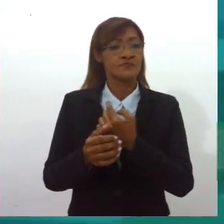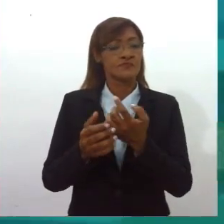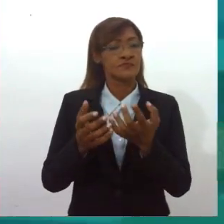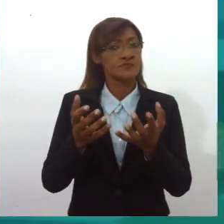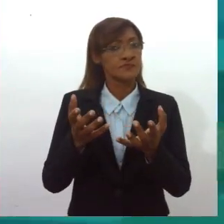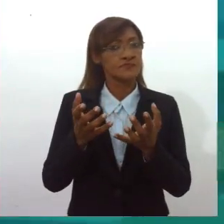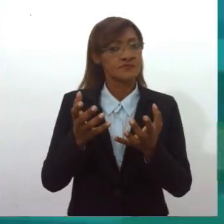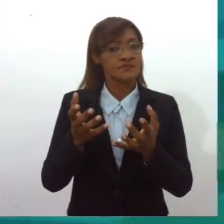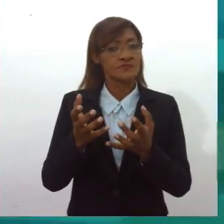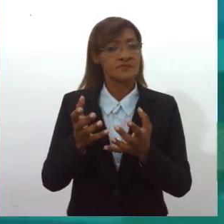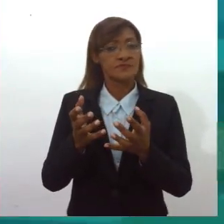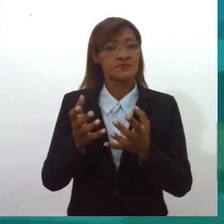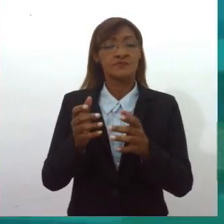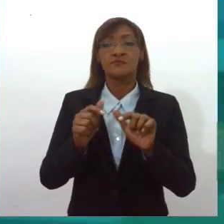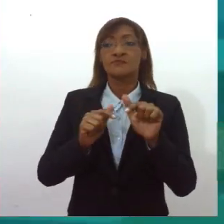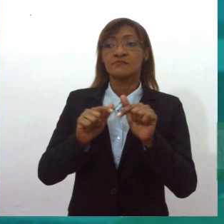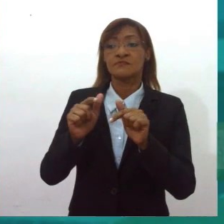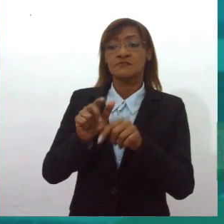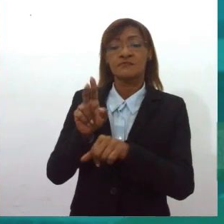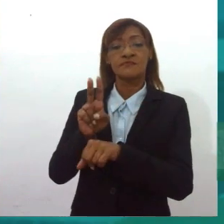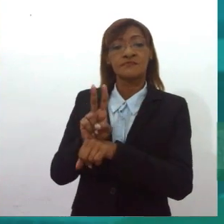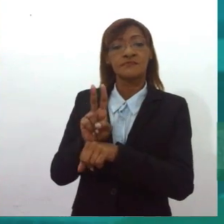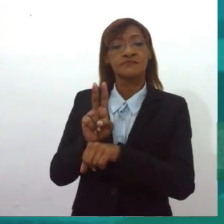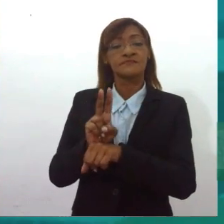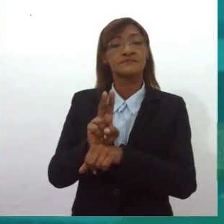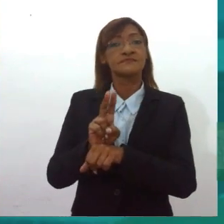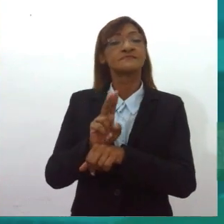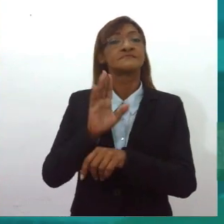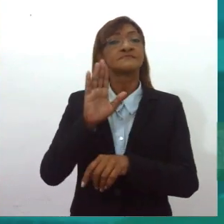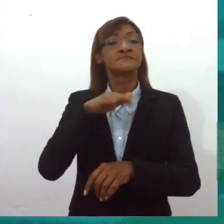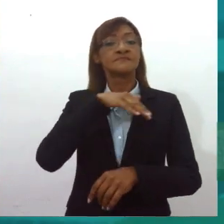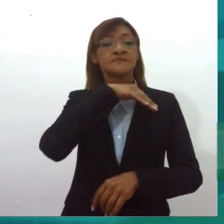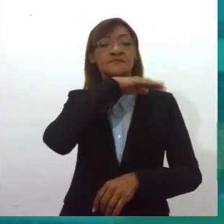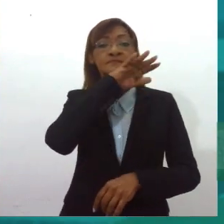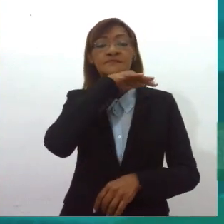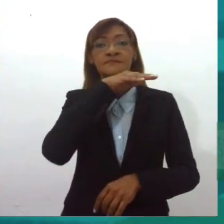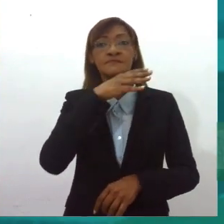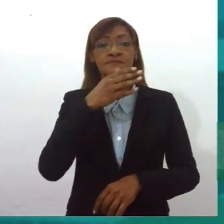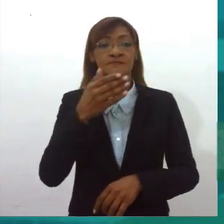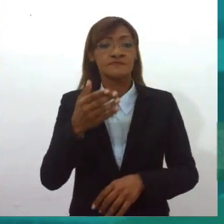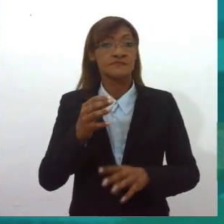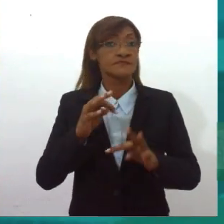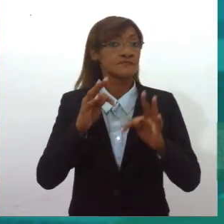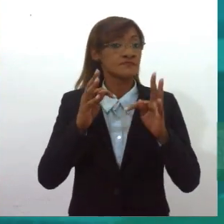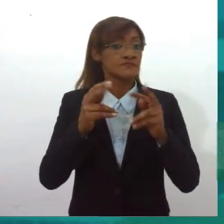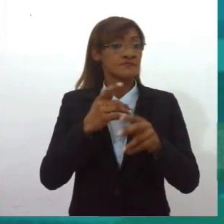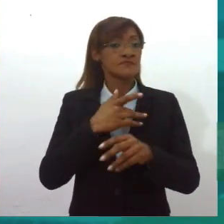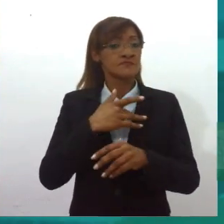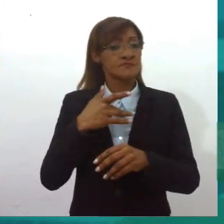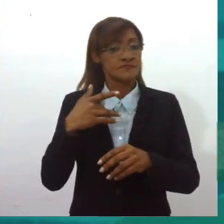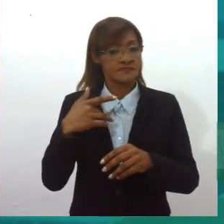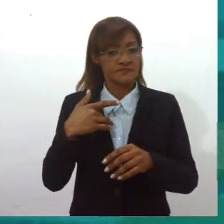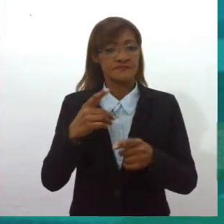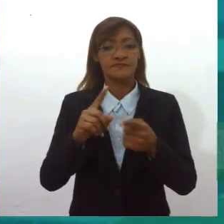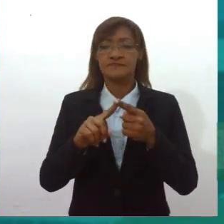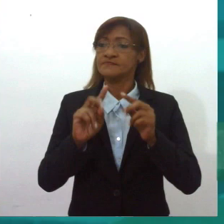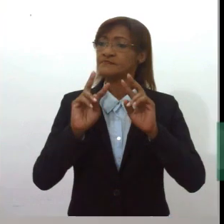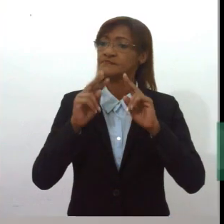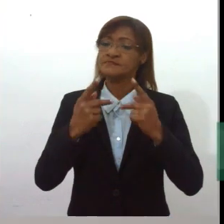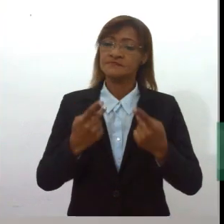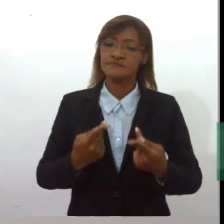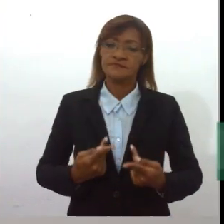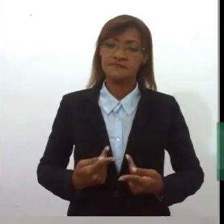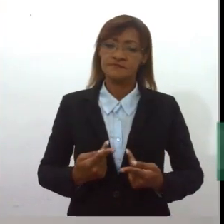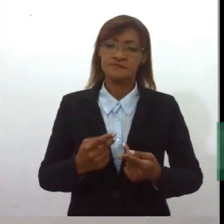animais né A saúde deles estando também a saúde do ser humano eh a questão